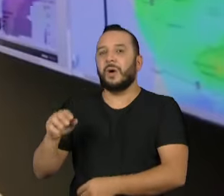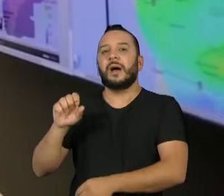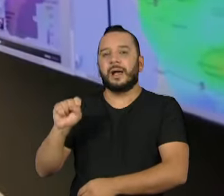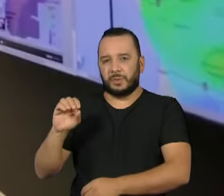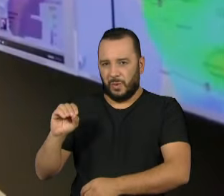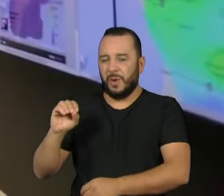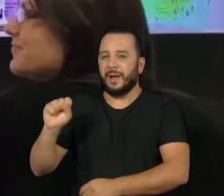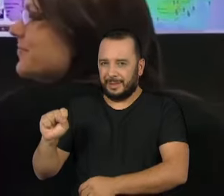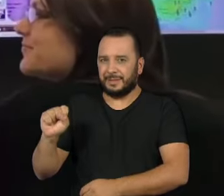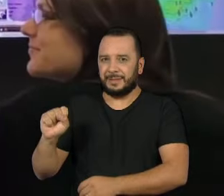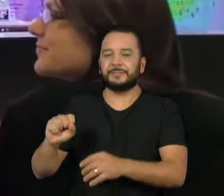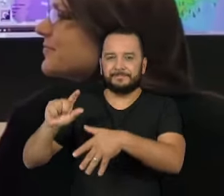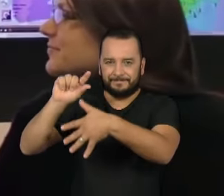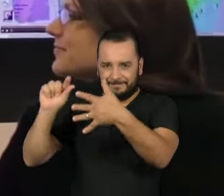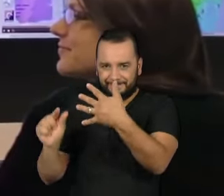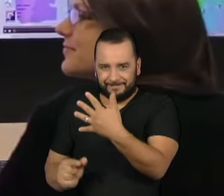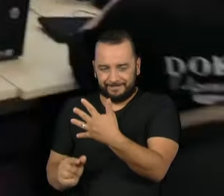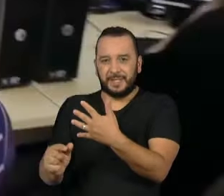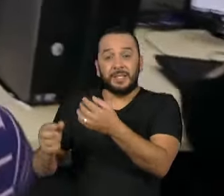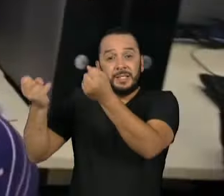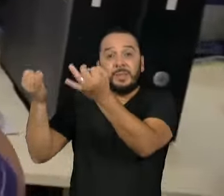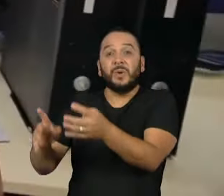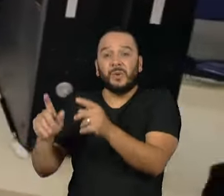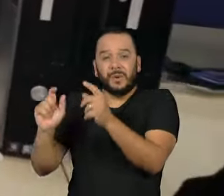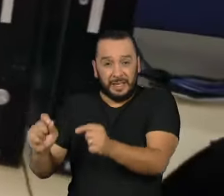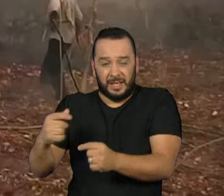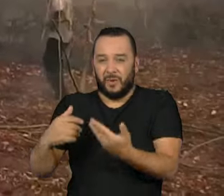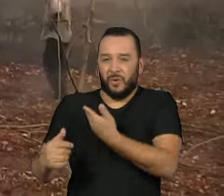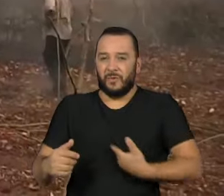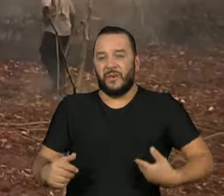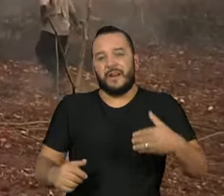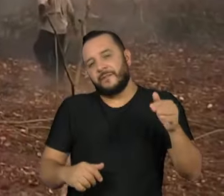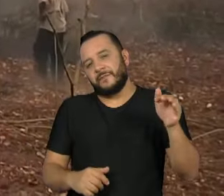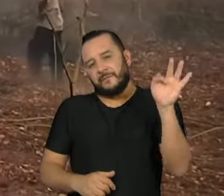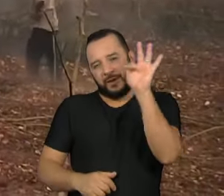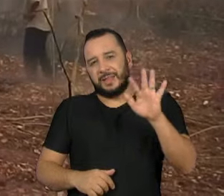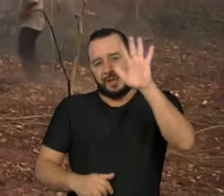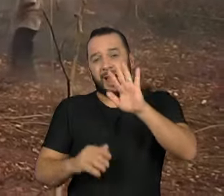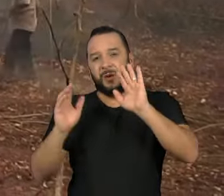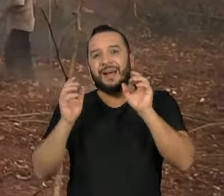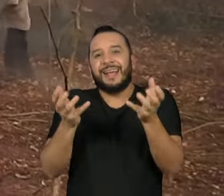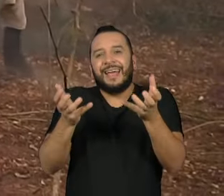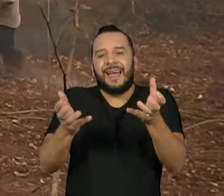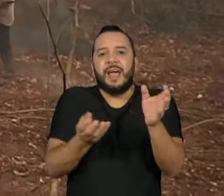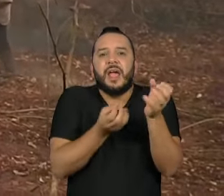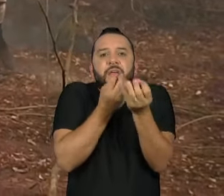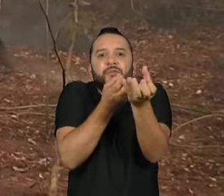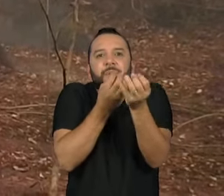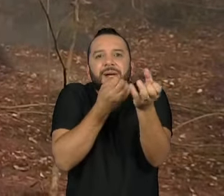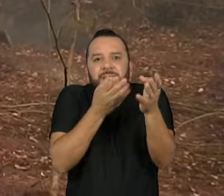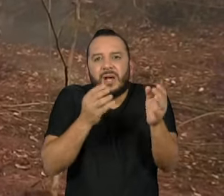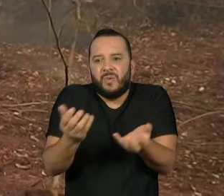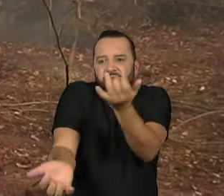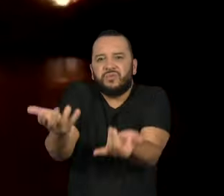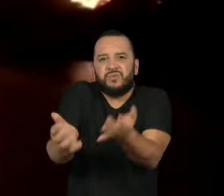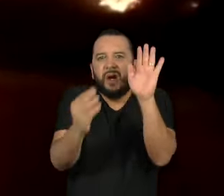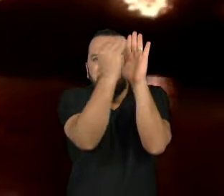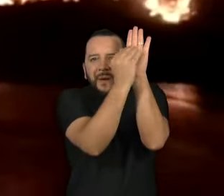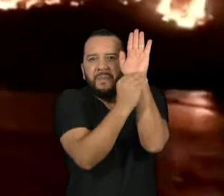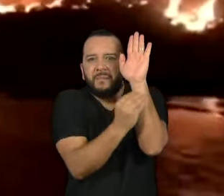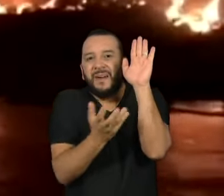governo federal tenta mascarar a informação sobre a real situação dos incêndios florestais no